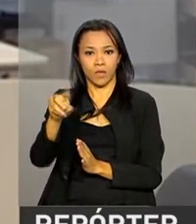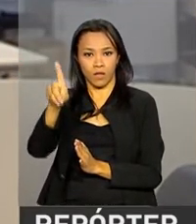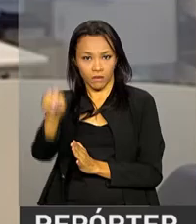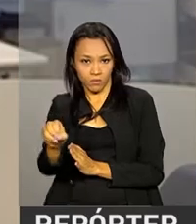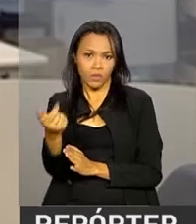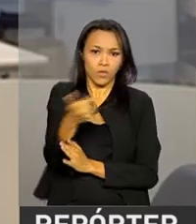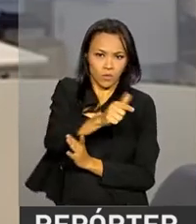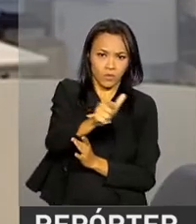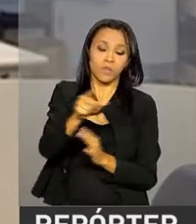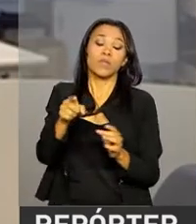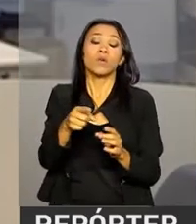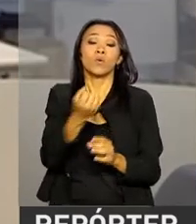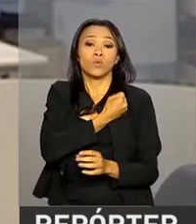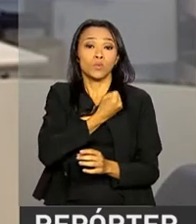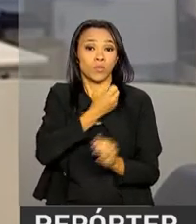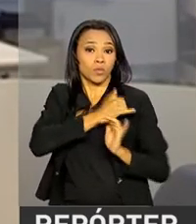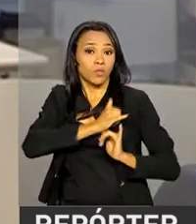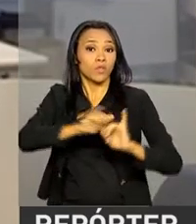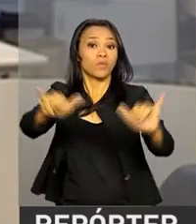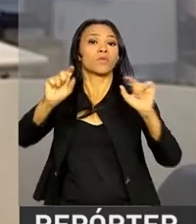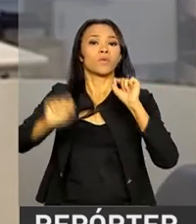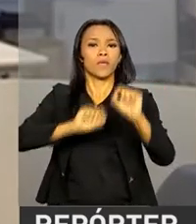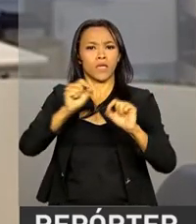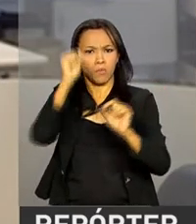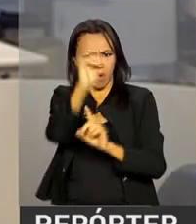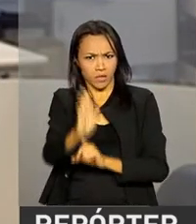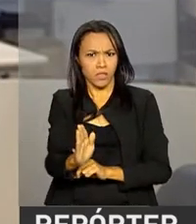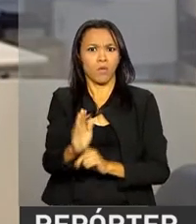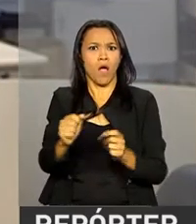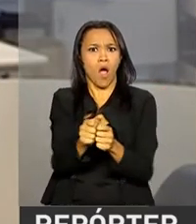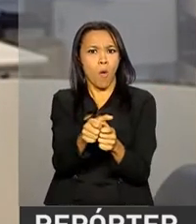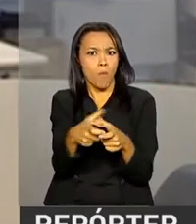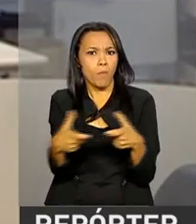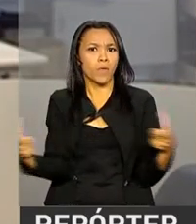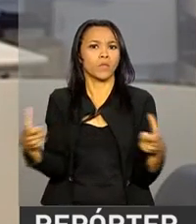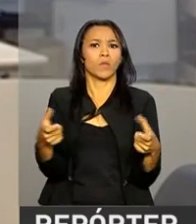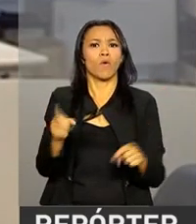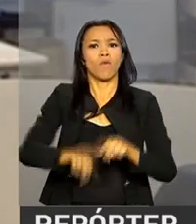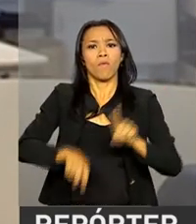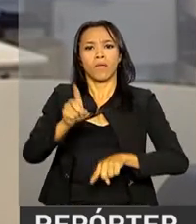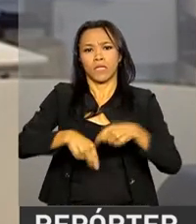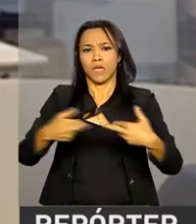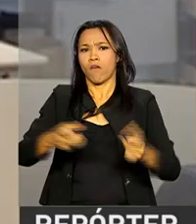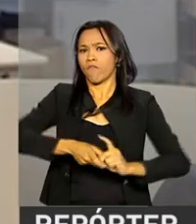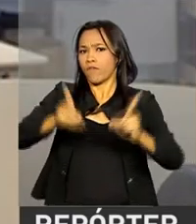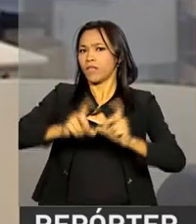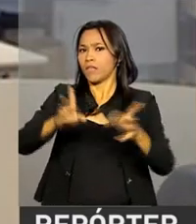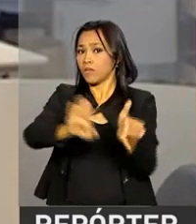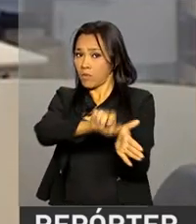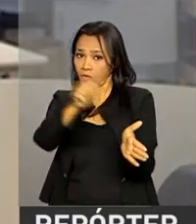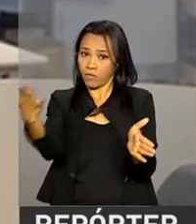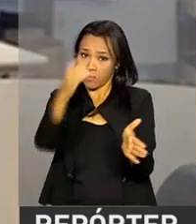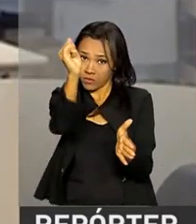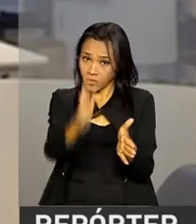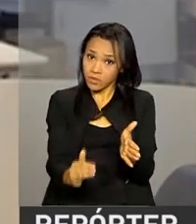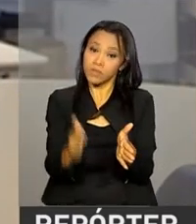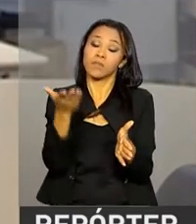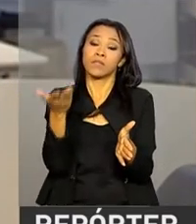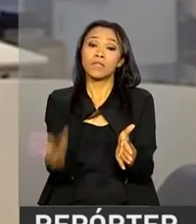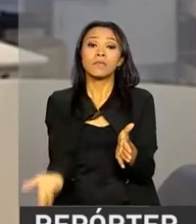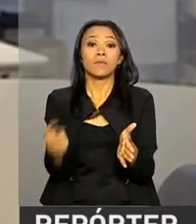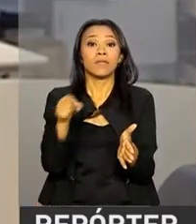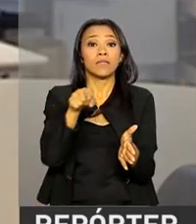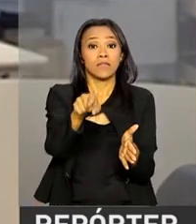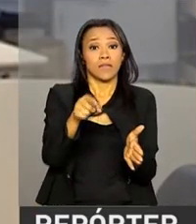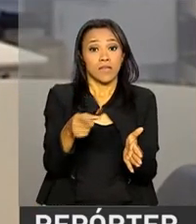que no ano passado o brasil aumentou a exportação de tecnologia a venda de produtos mais complexos classificados